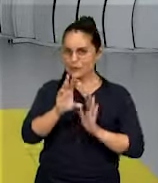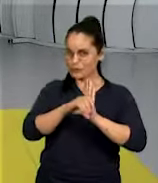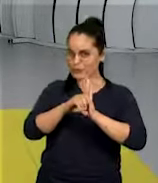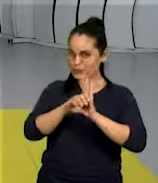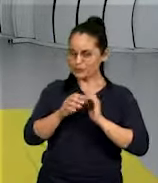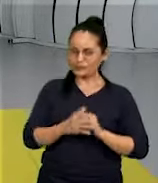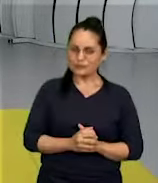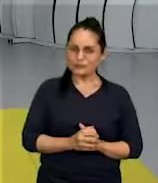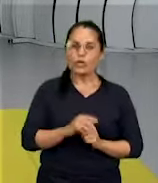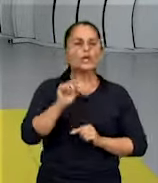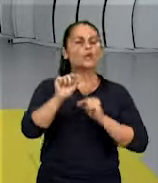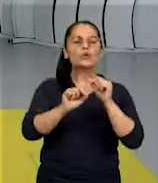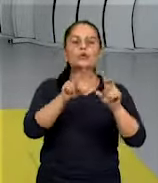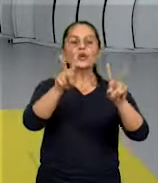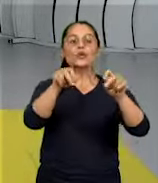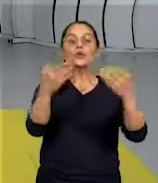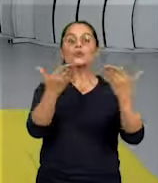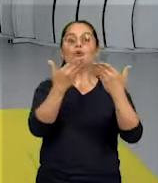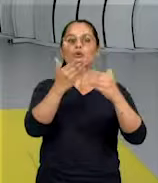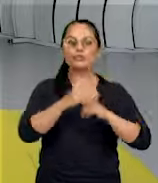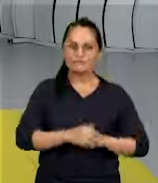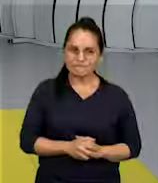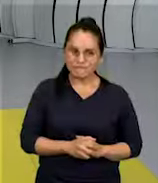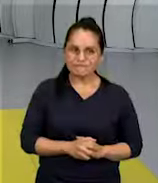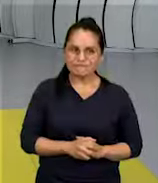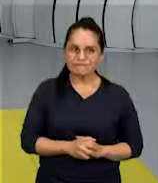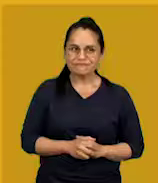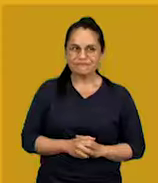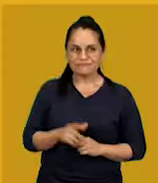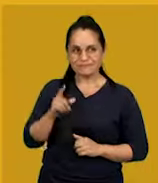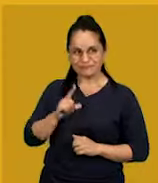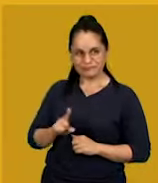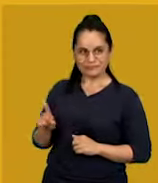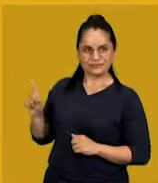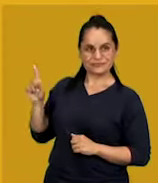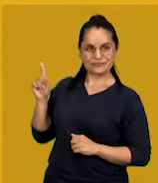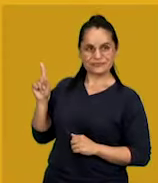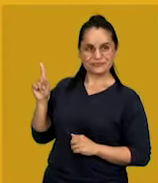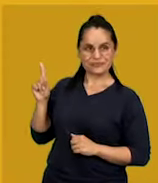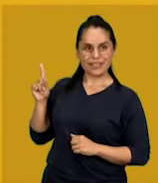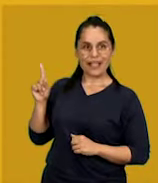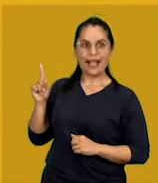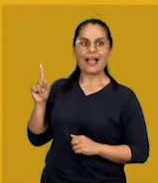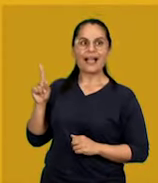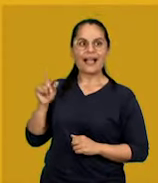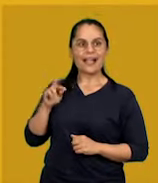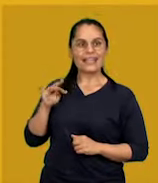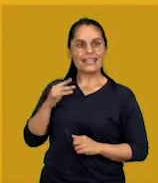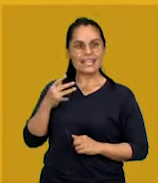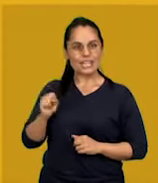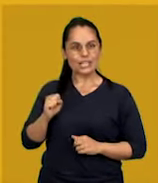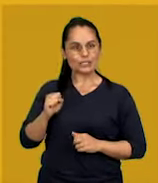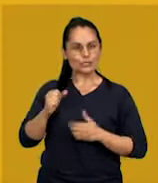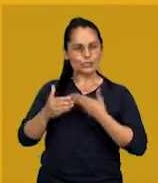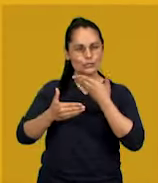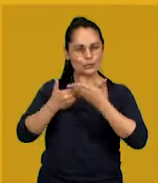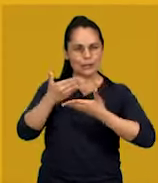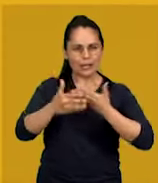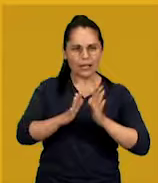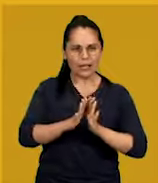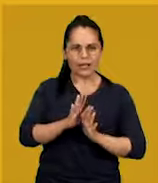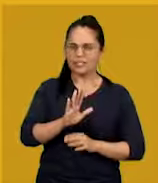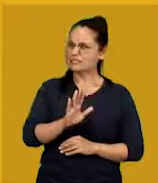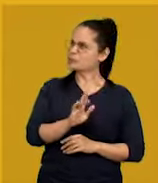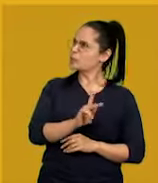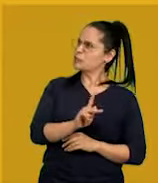conteúdo. E o que nós vamos falar hoje? Hoje nós vamos falar sobre ritos de passagem. Professor, o